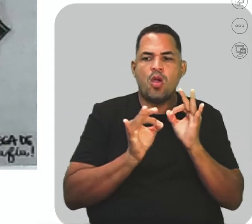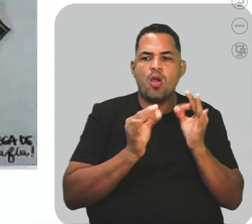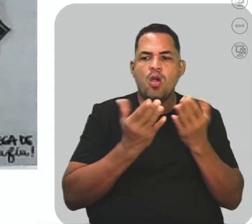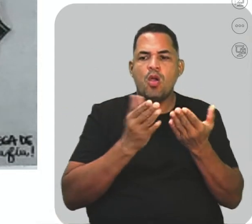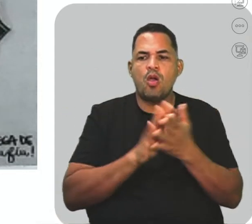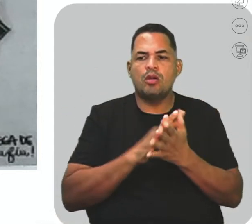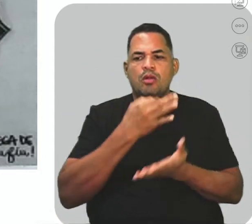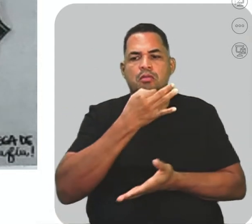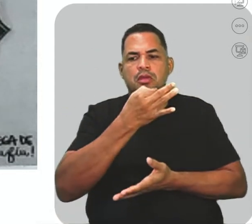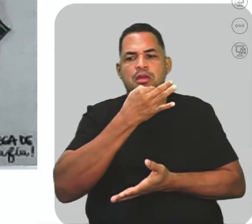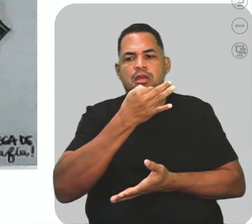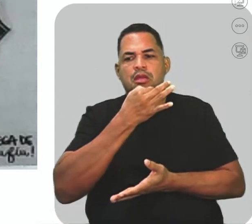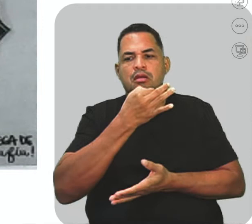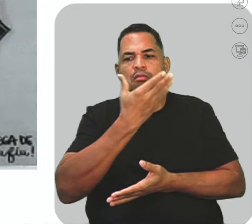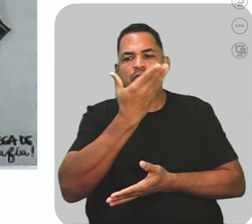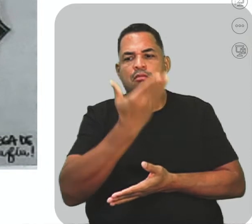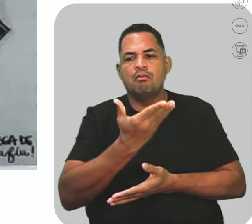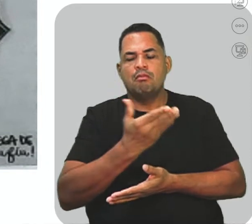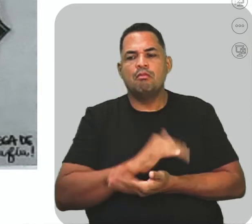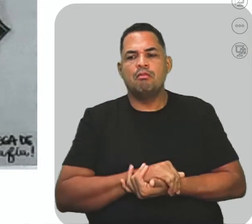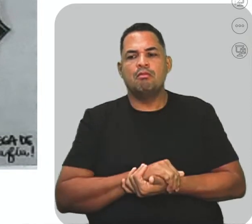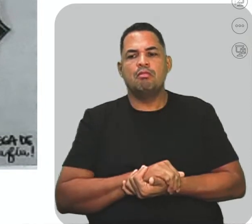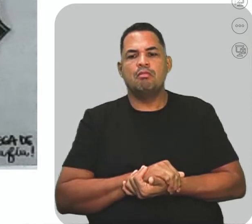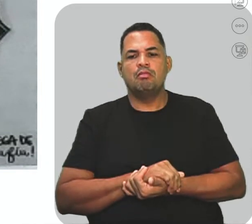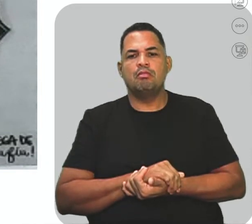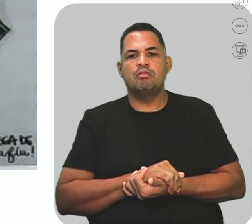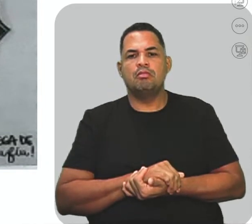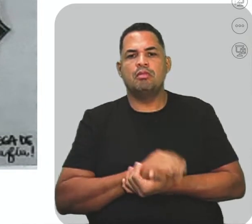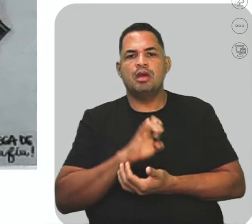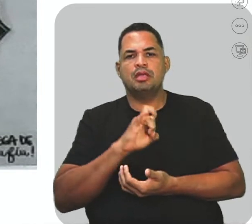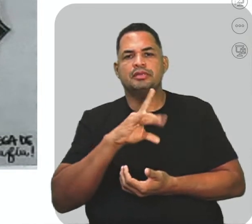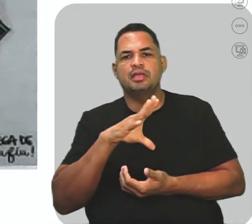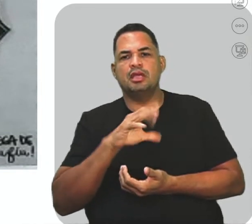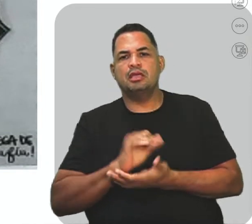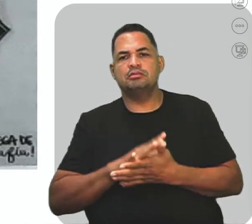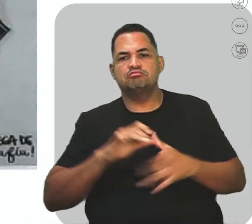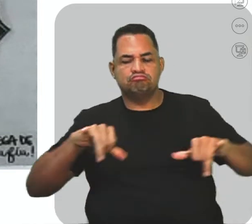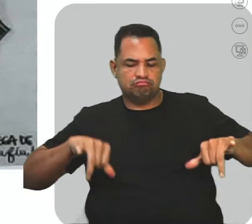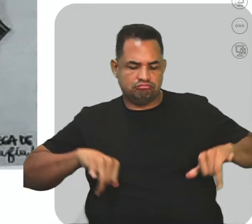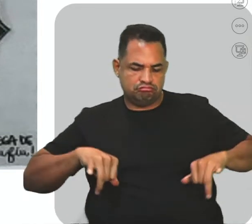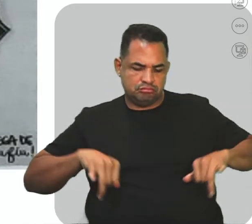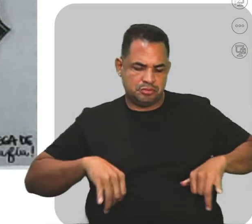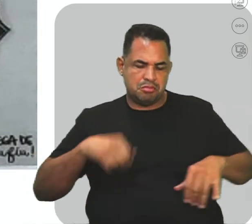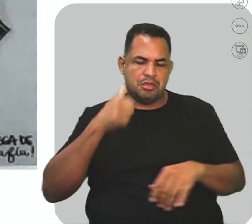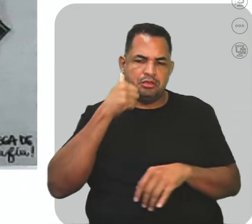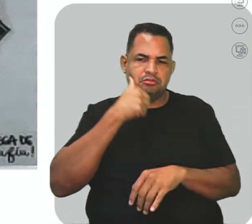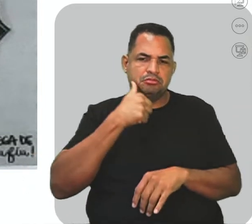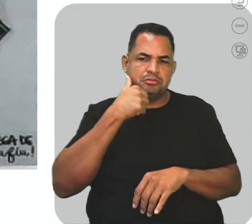seus argumentos. Assédio sofrido pelas mulheres.